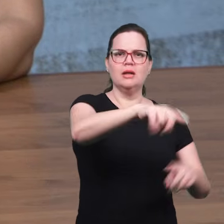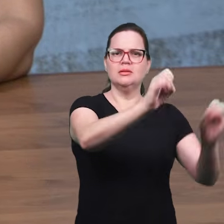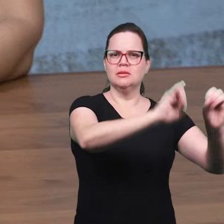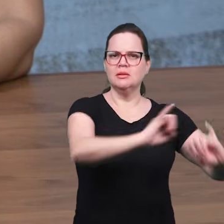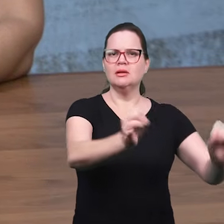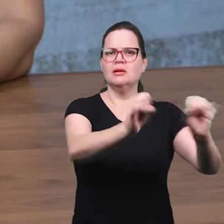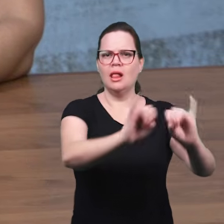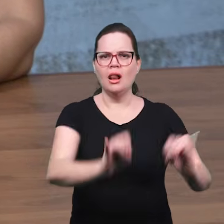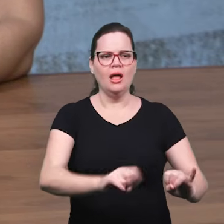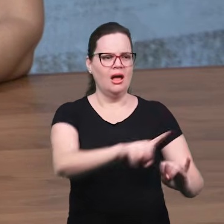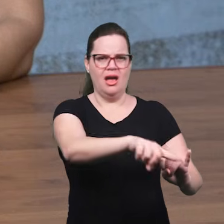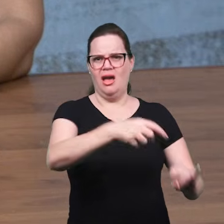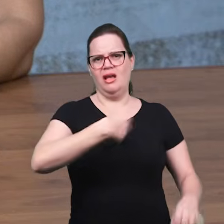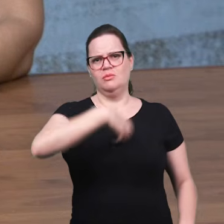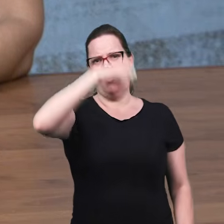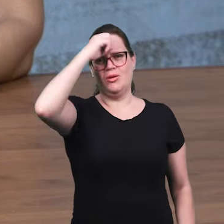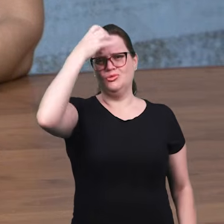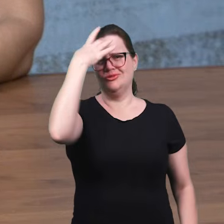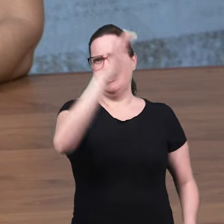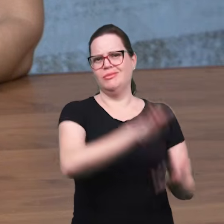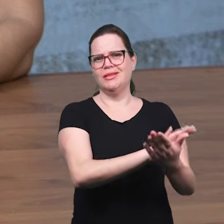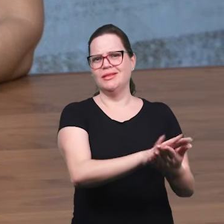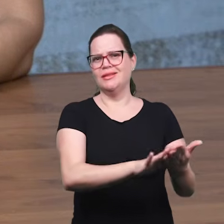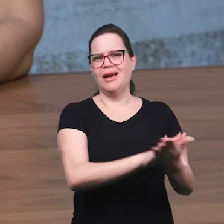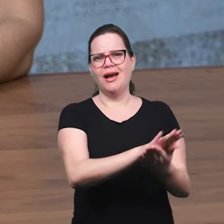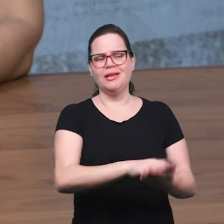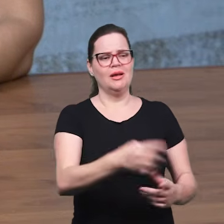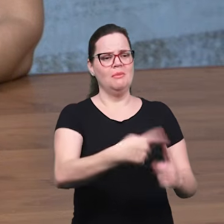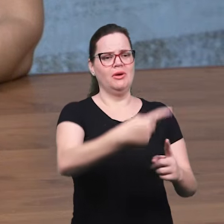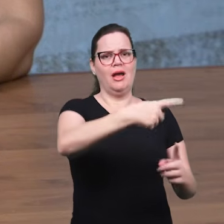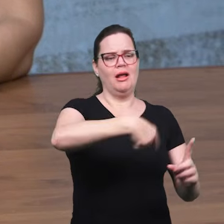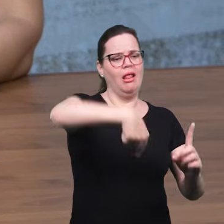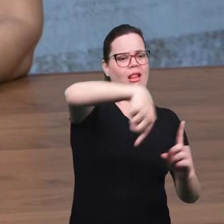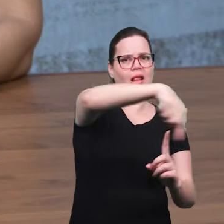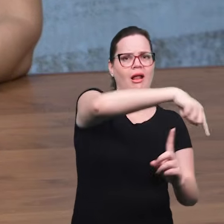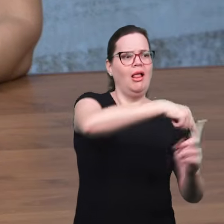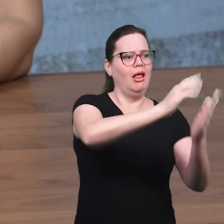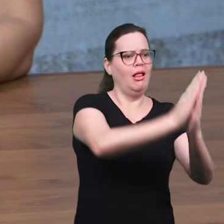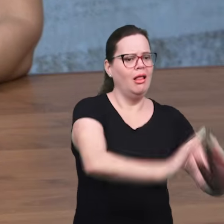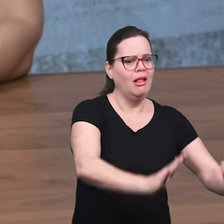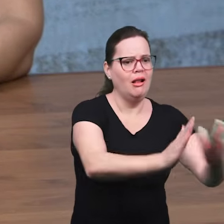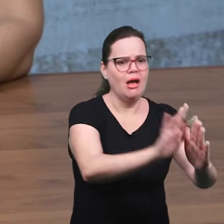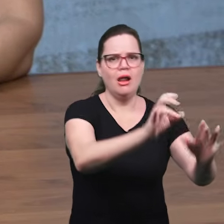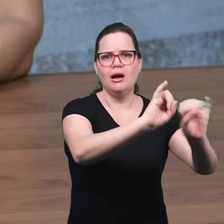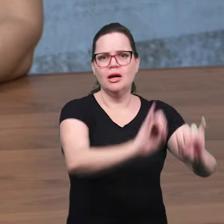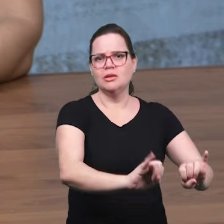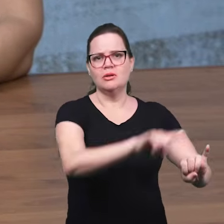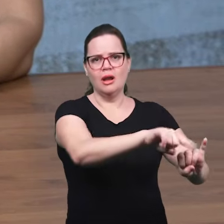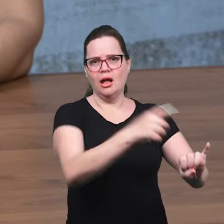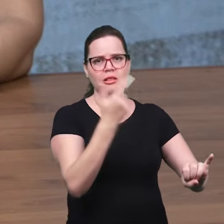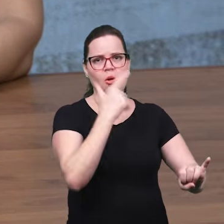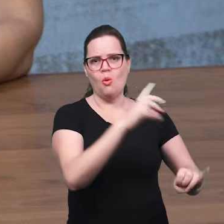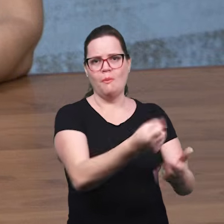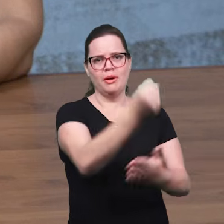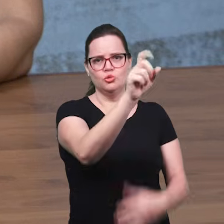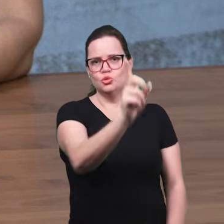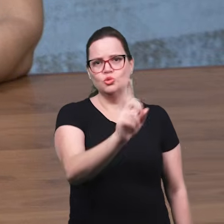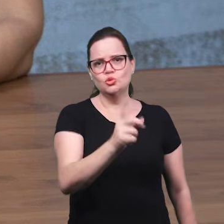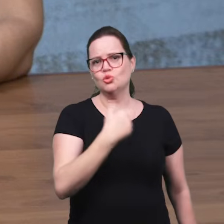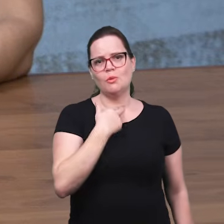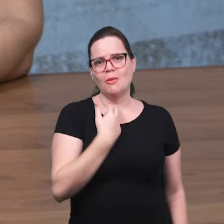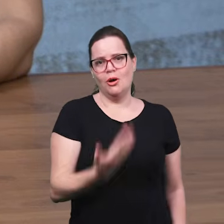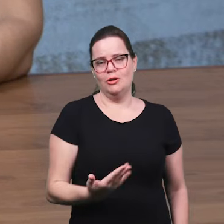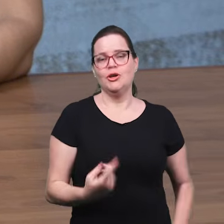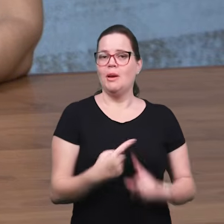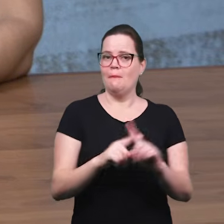escultura feitas de madeira e rogam a um Deus que não pode salvar. Anunciai